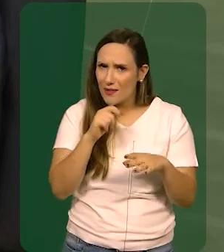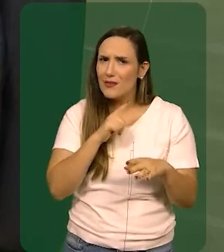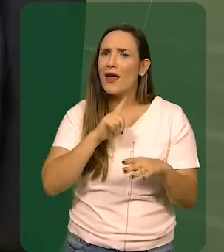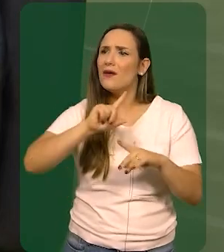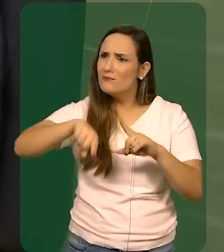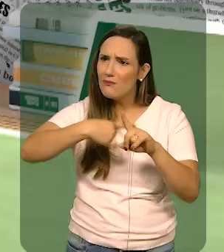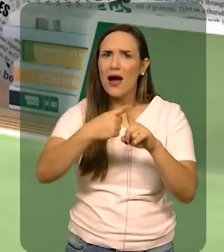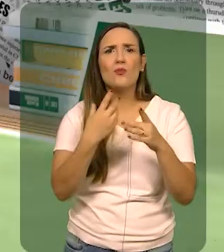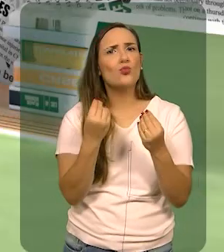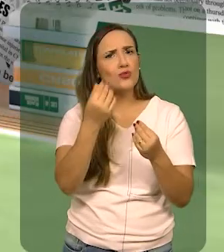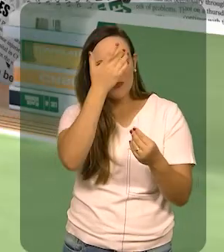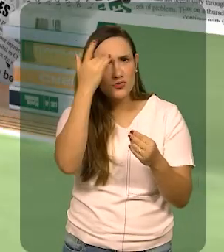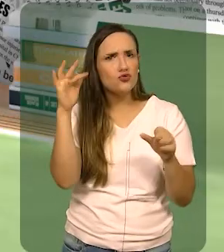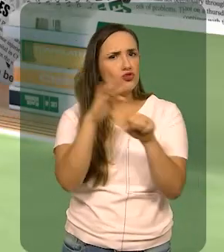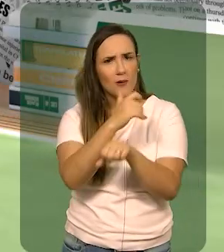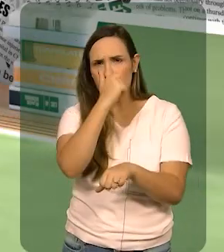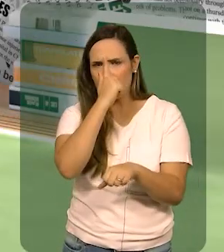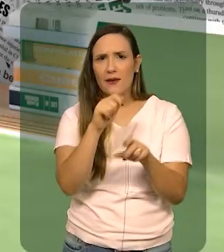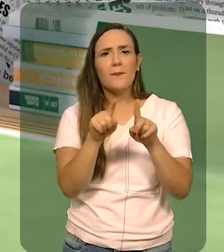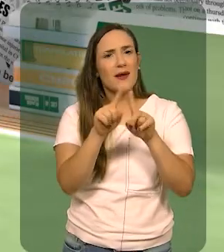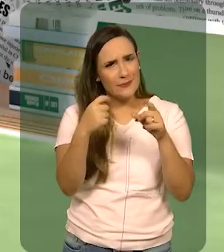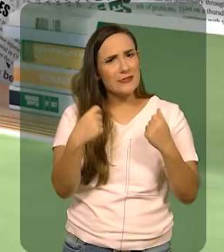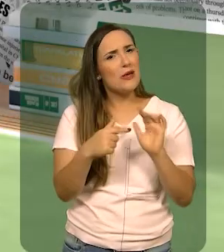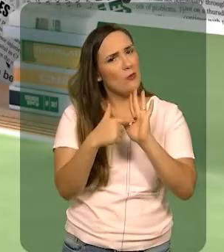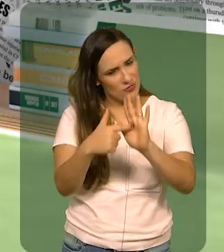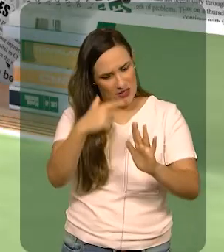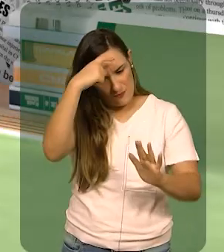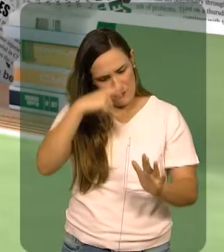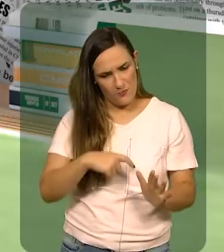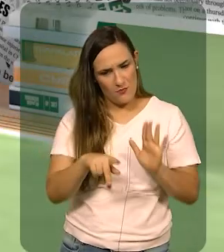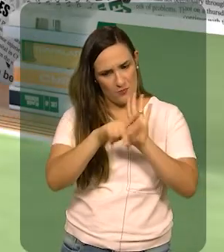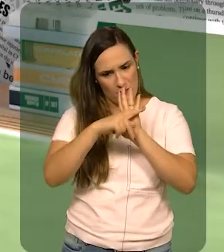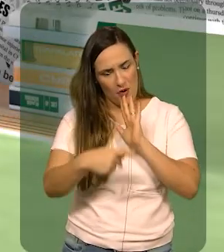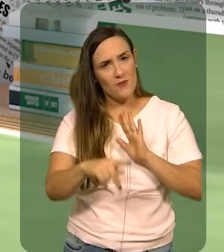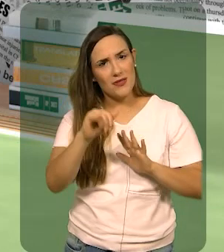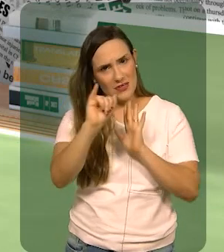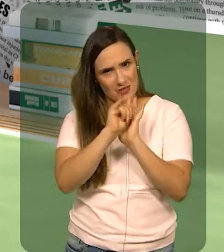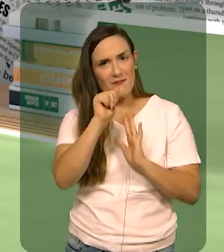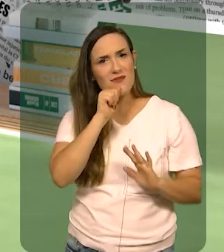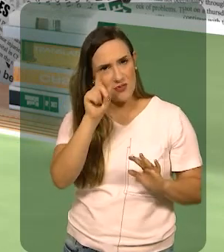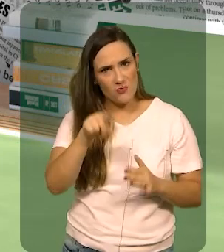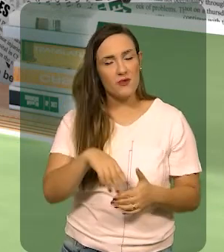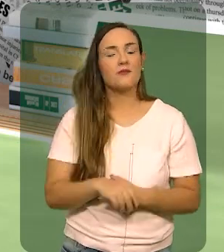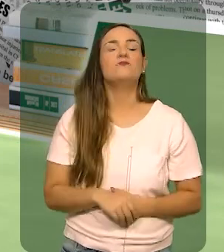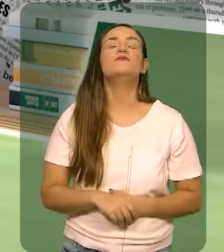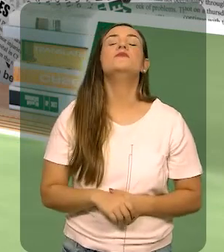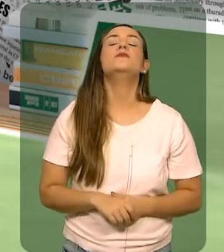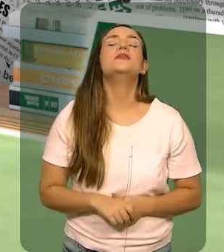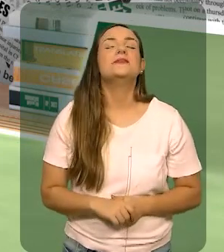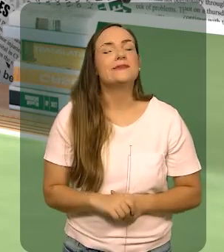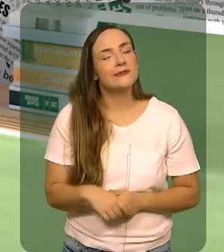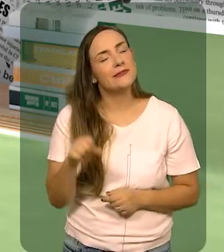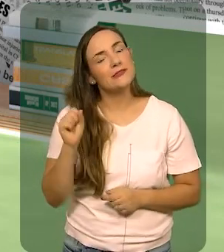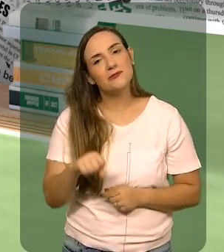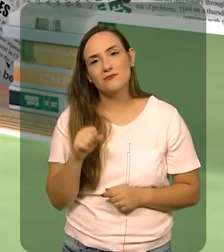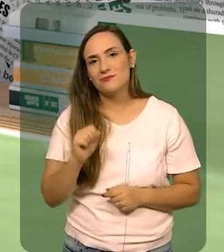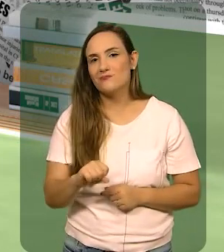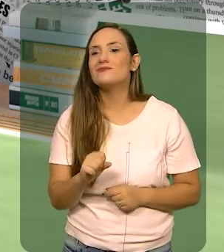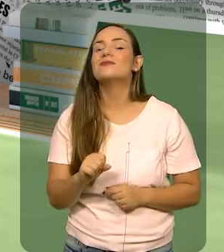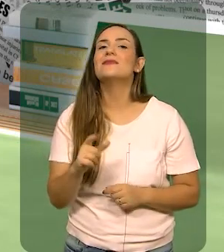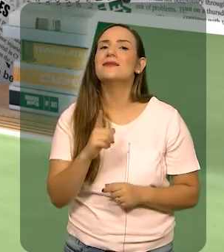os dias? Sim, com certeza. Porque mesmo com tantas informações que a